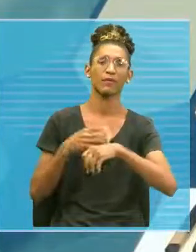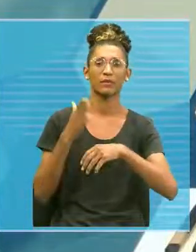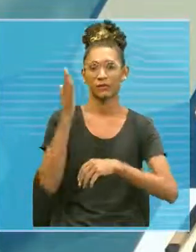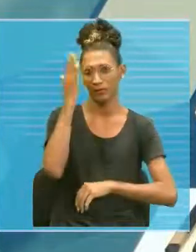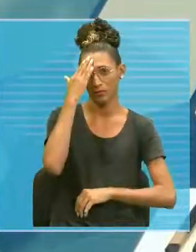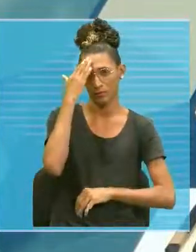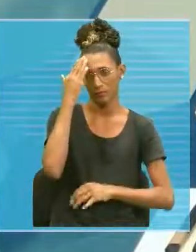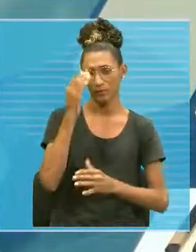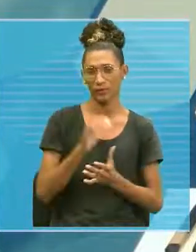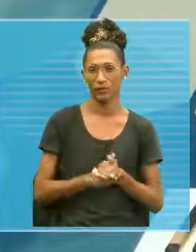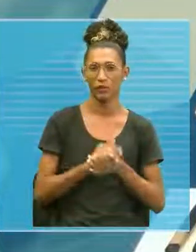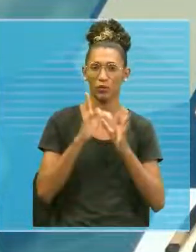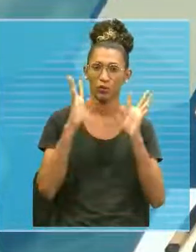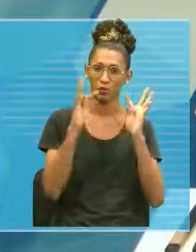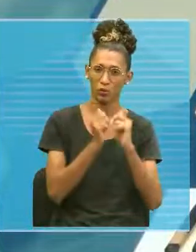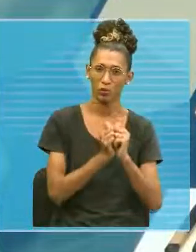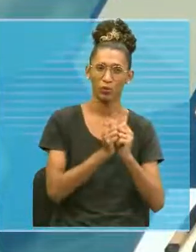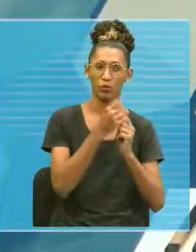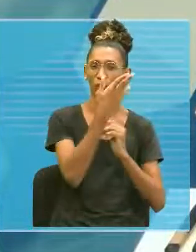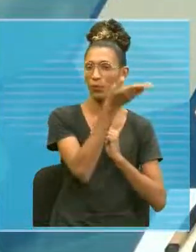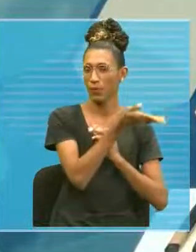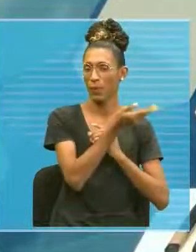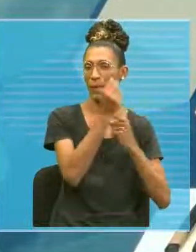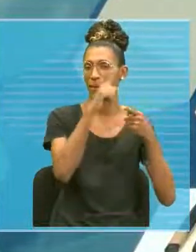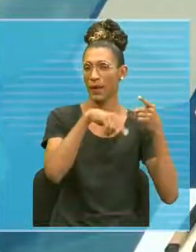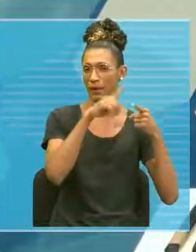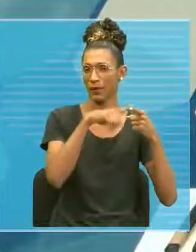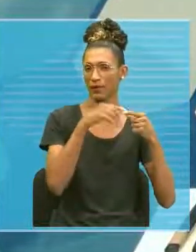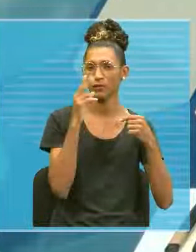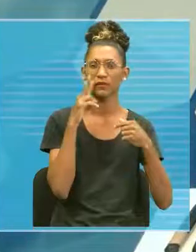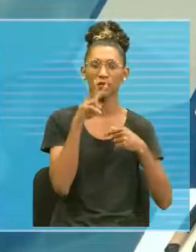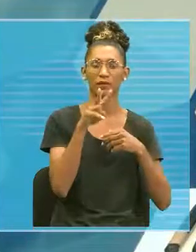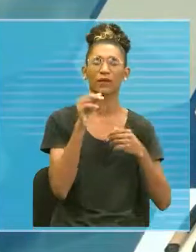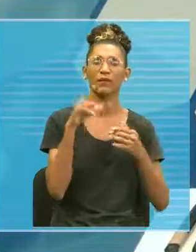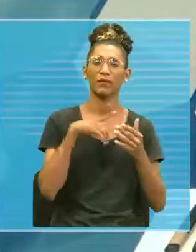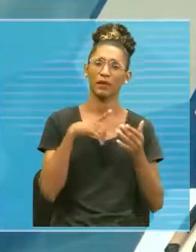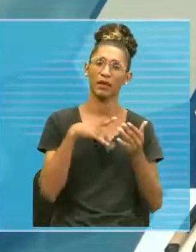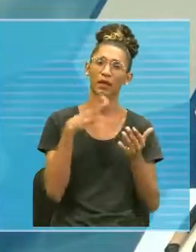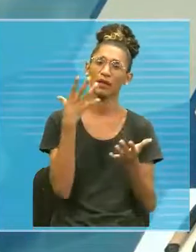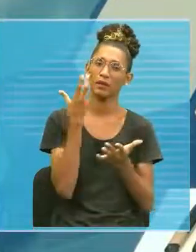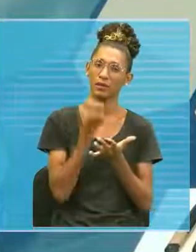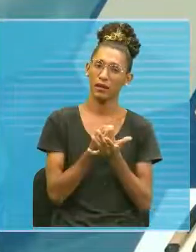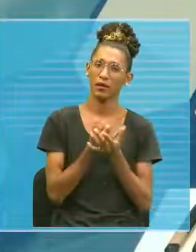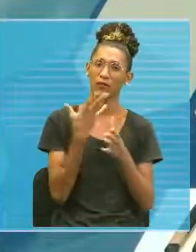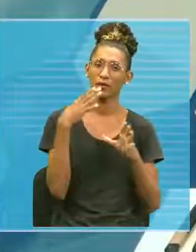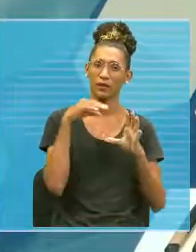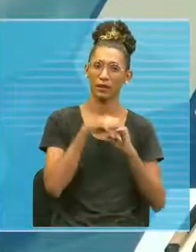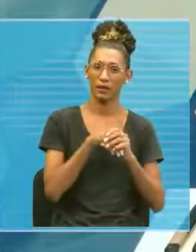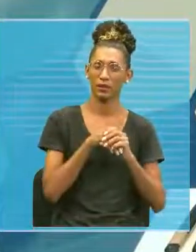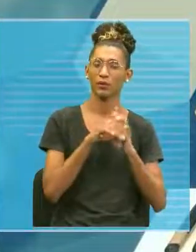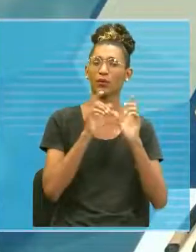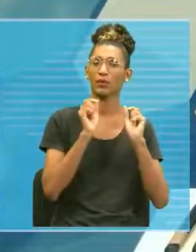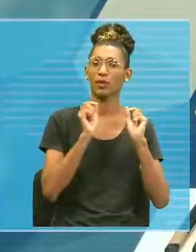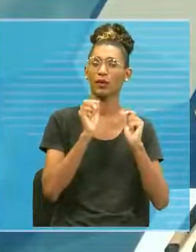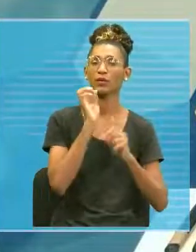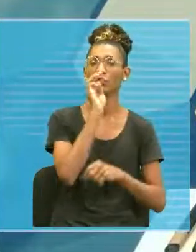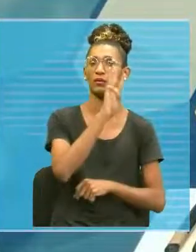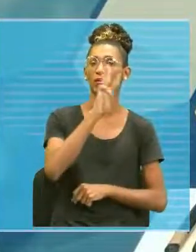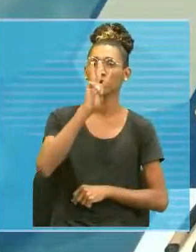e todo esse material que vocês estão vendo aqui ele depois fica disponível na plataforma